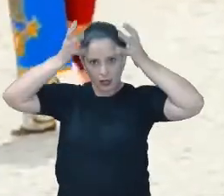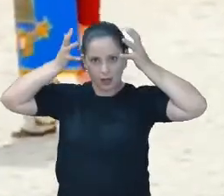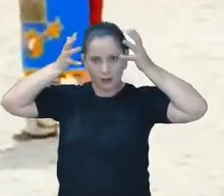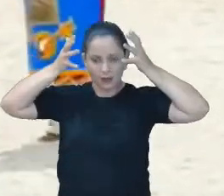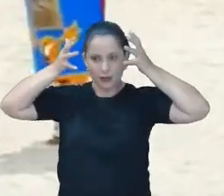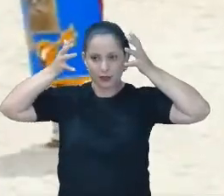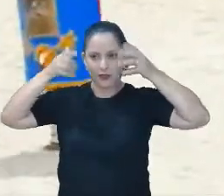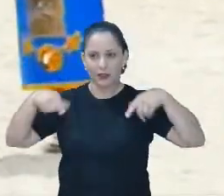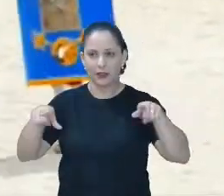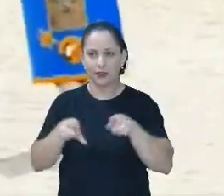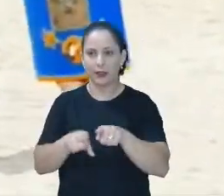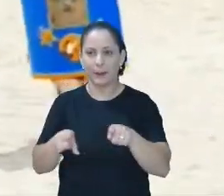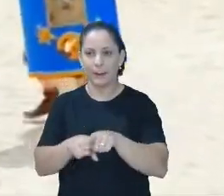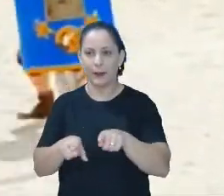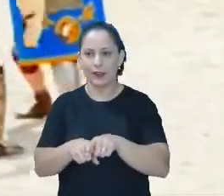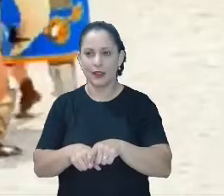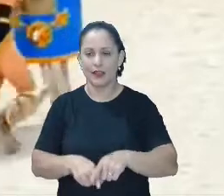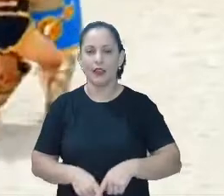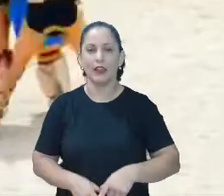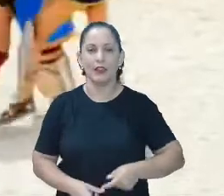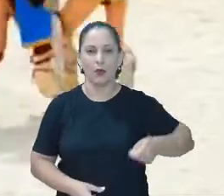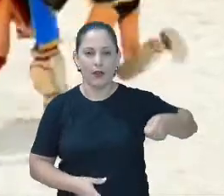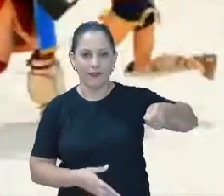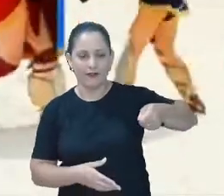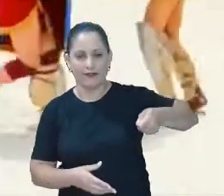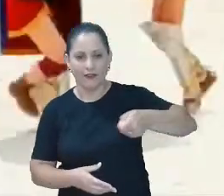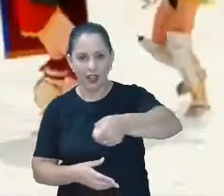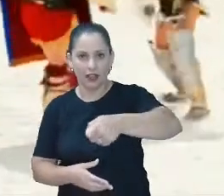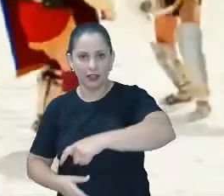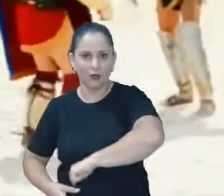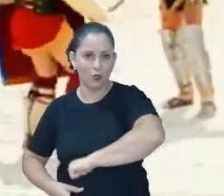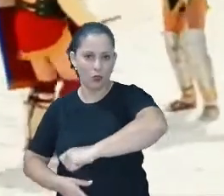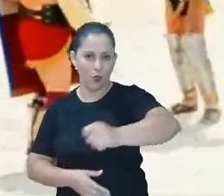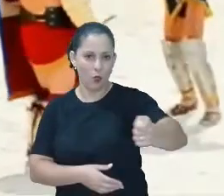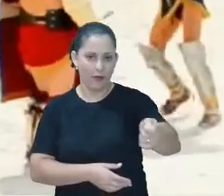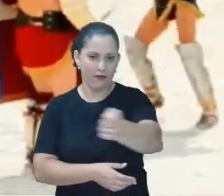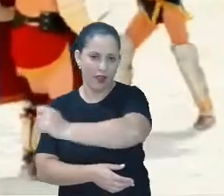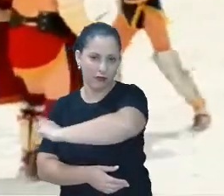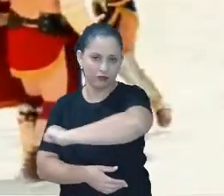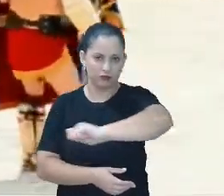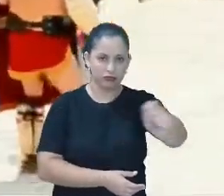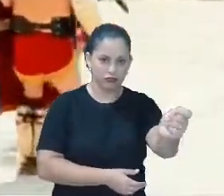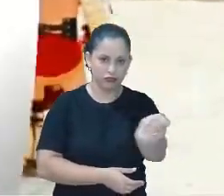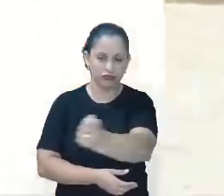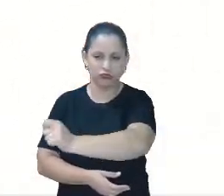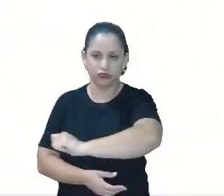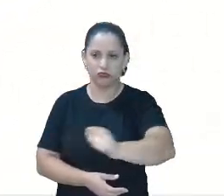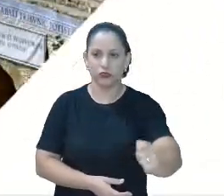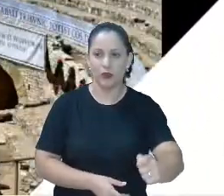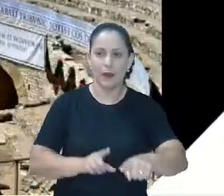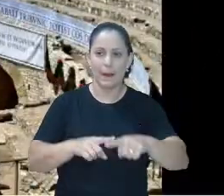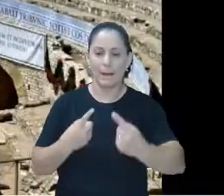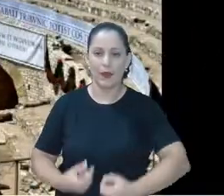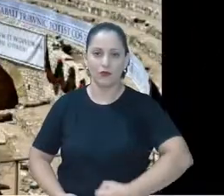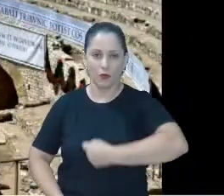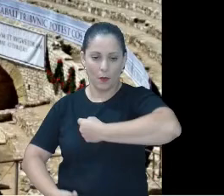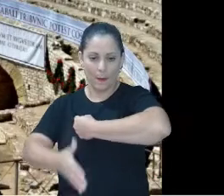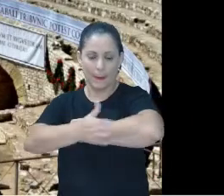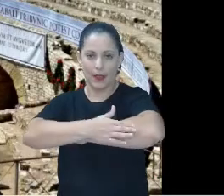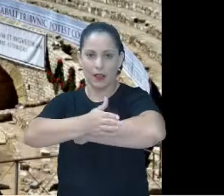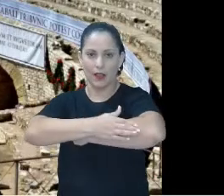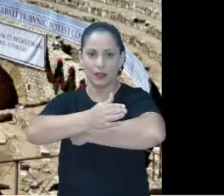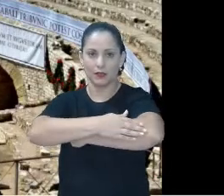uma faca. Porém, observa aí, o braço, né, um dos braços, né, de cada um deles está coberto,